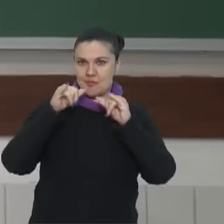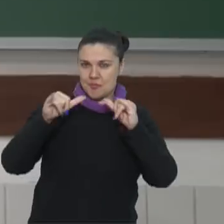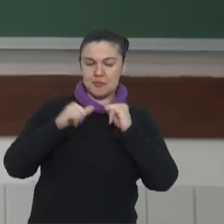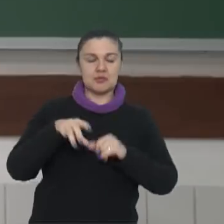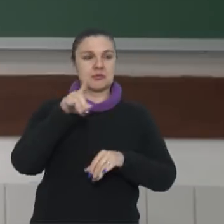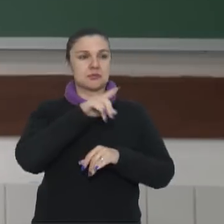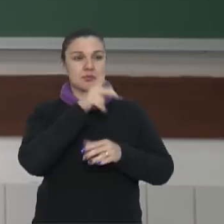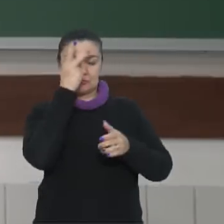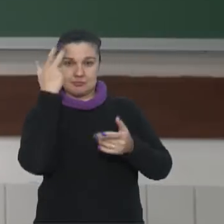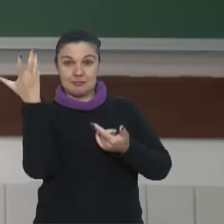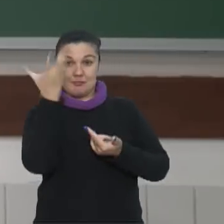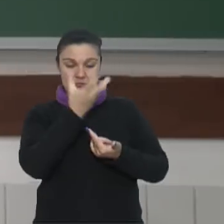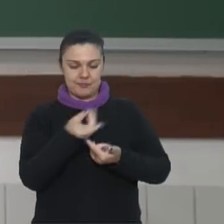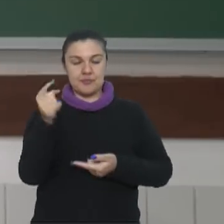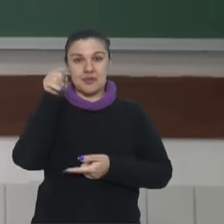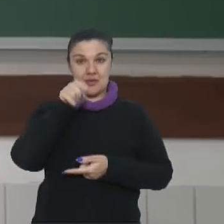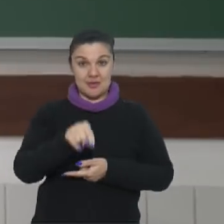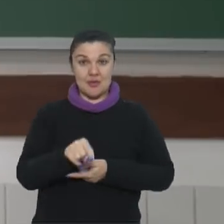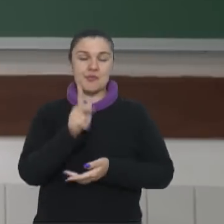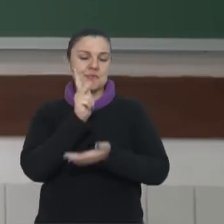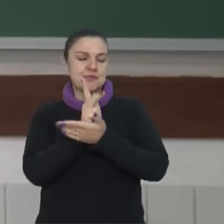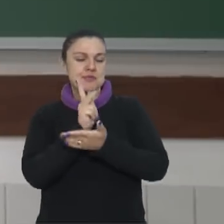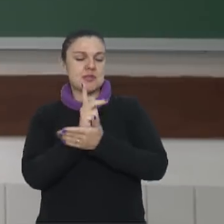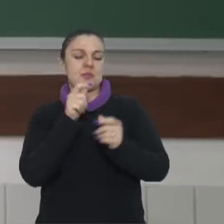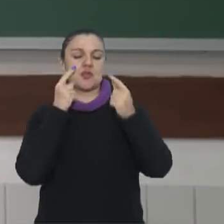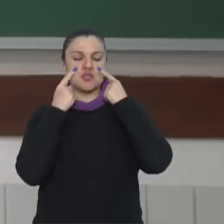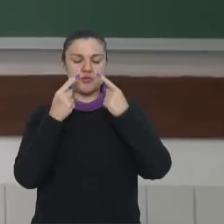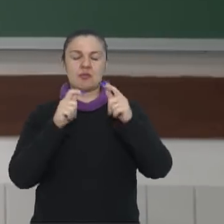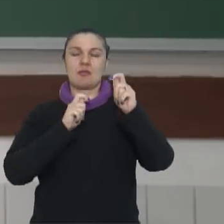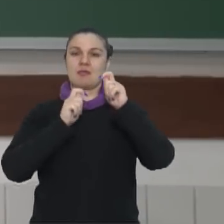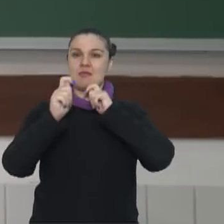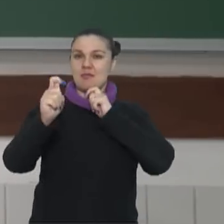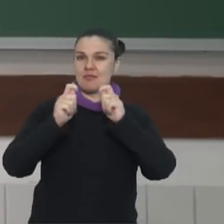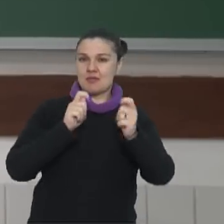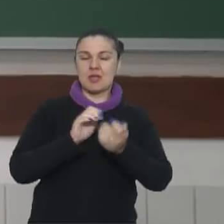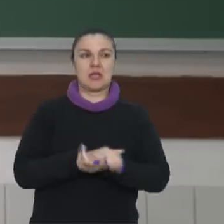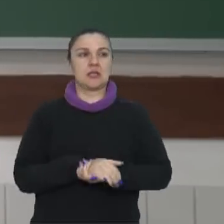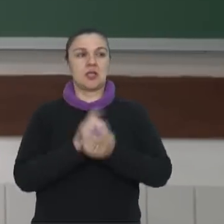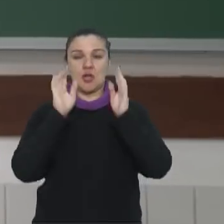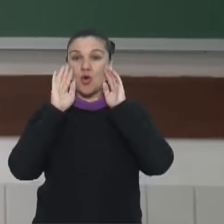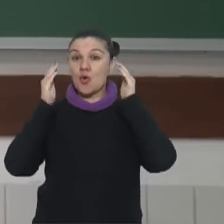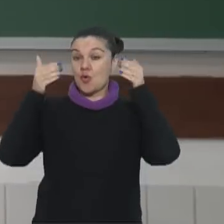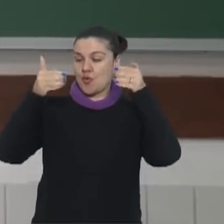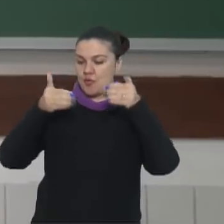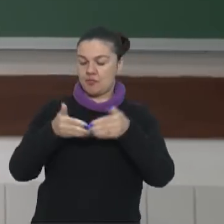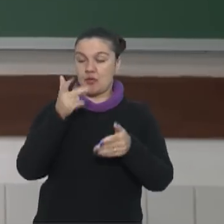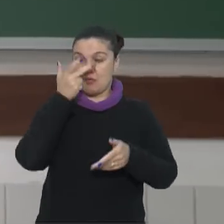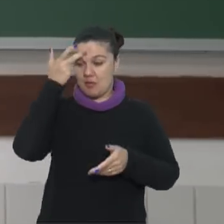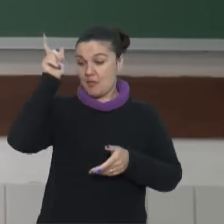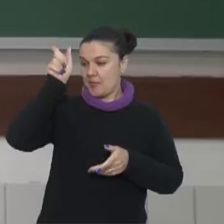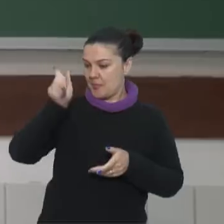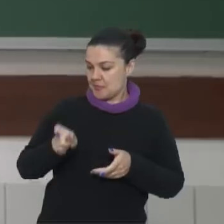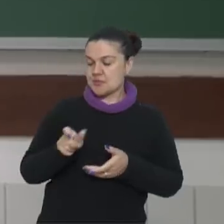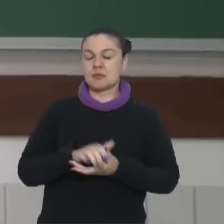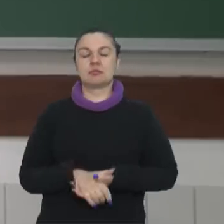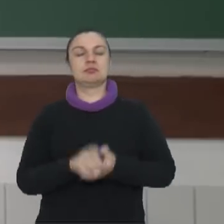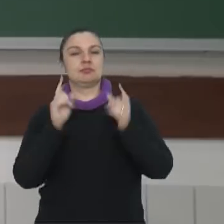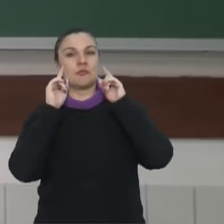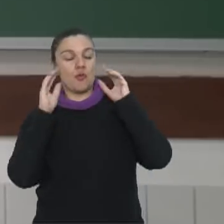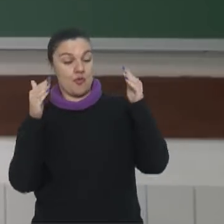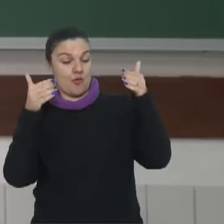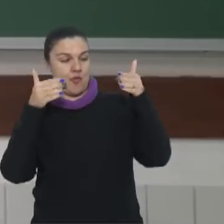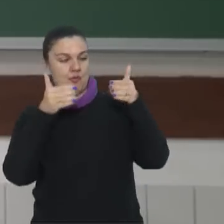Uma coisa interessante é que, dentro das entrevistas que a gente viu até agora, o foco é o artista, então eu foco